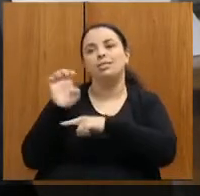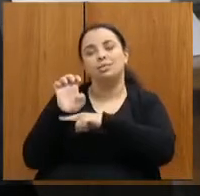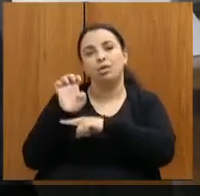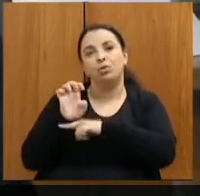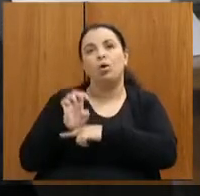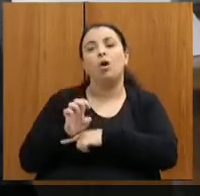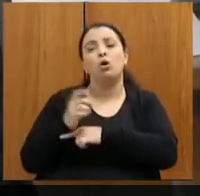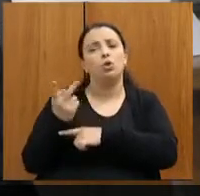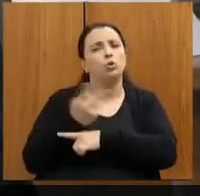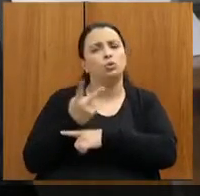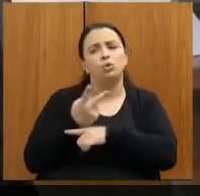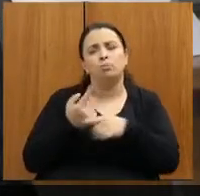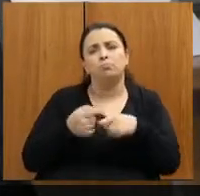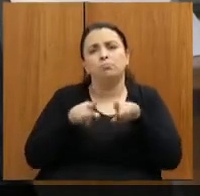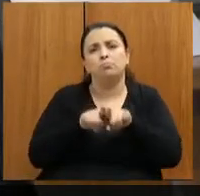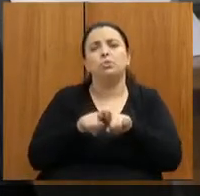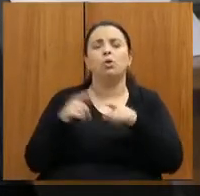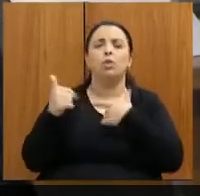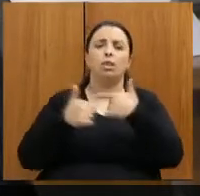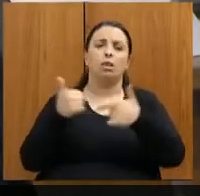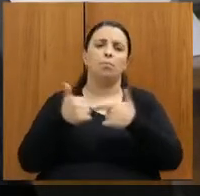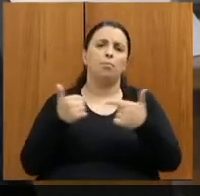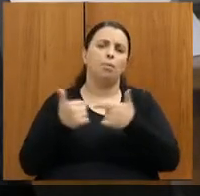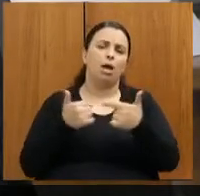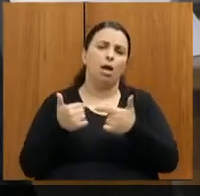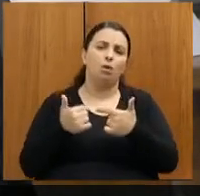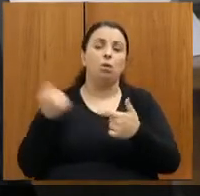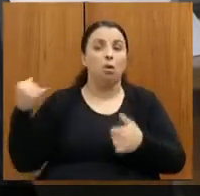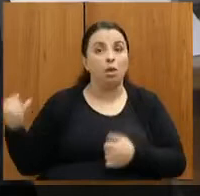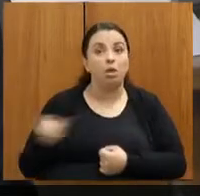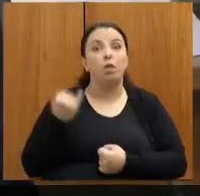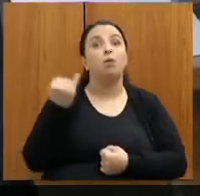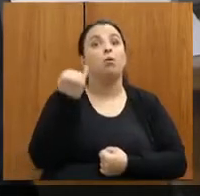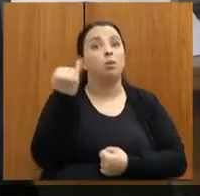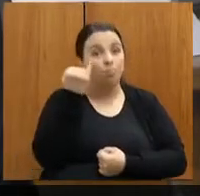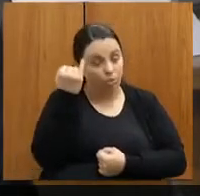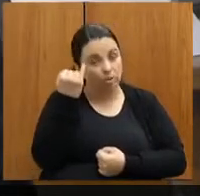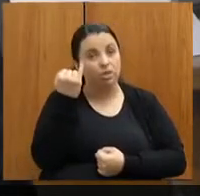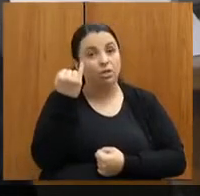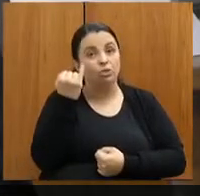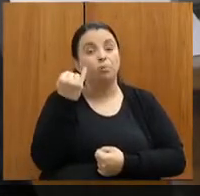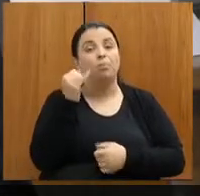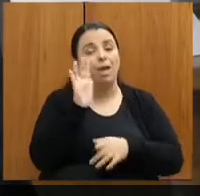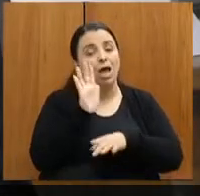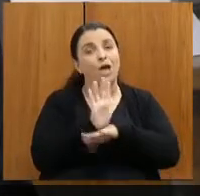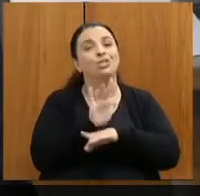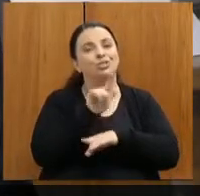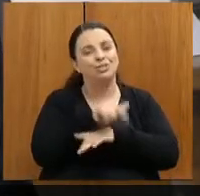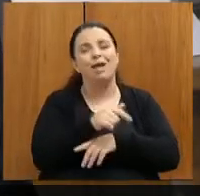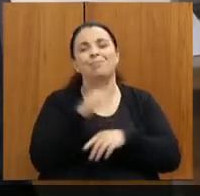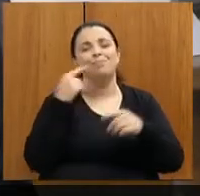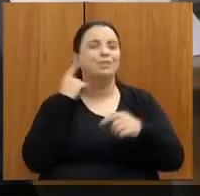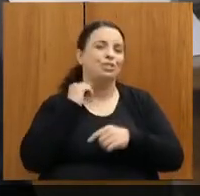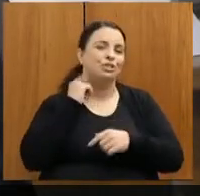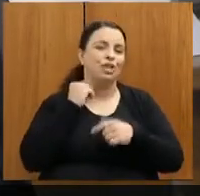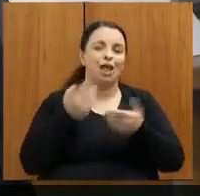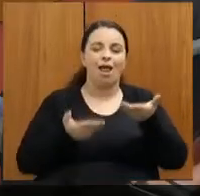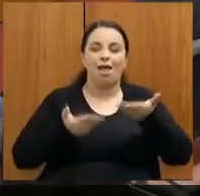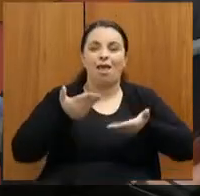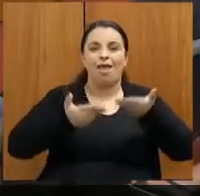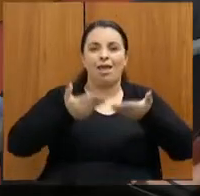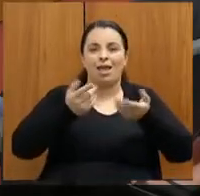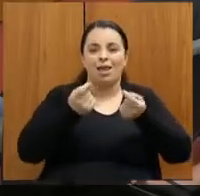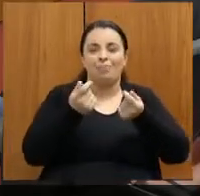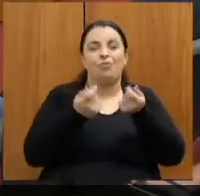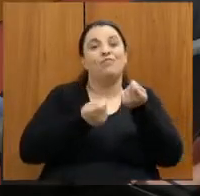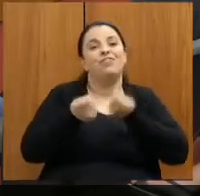os dois vem fazer um trabalho a meu ver bastante importante para esse reequilíbrio das contas de Minas obrigado